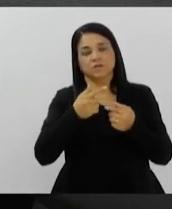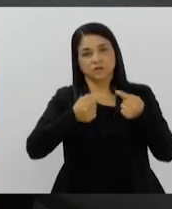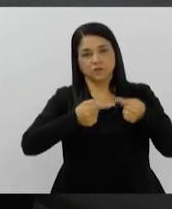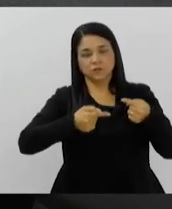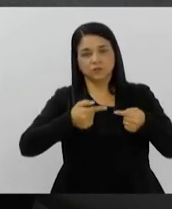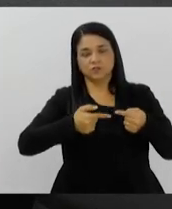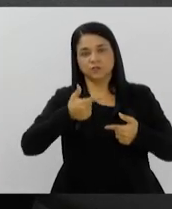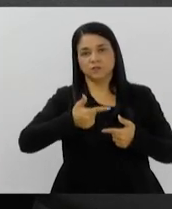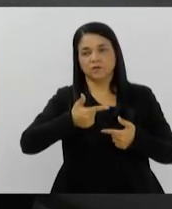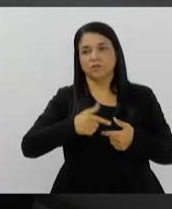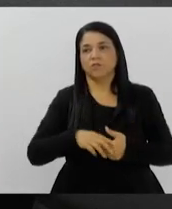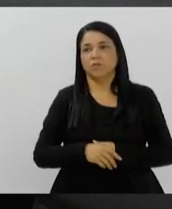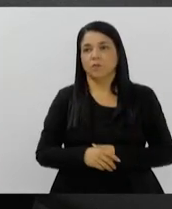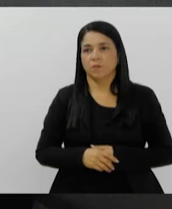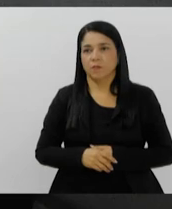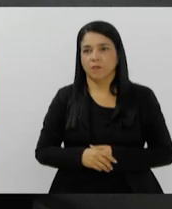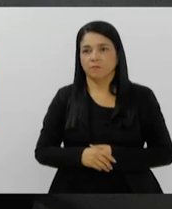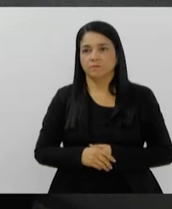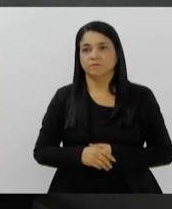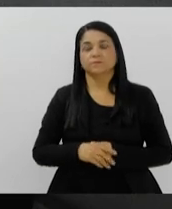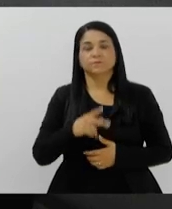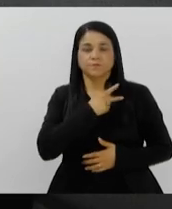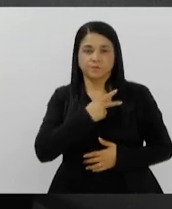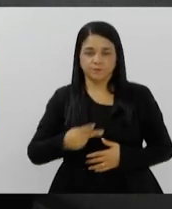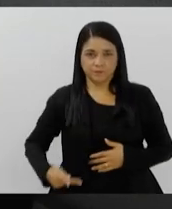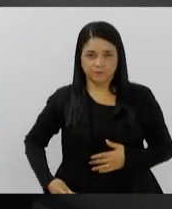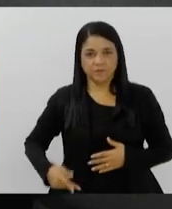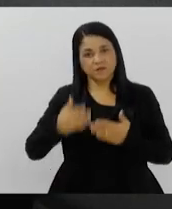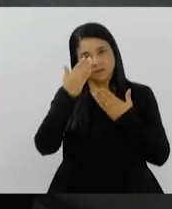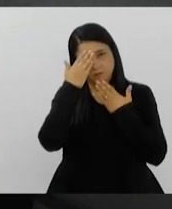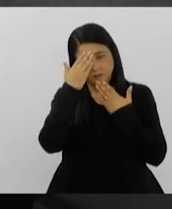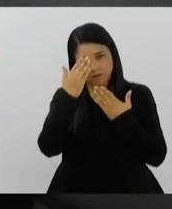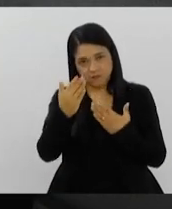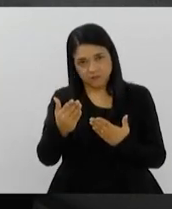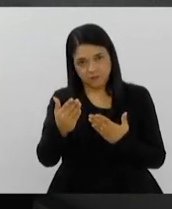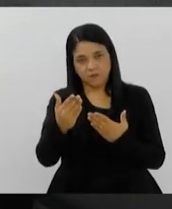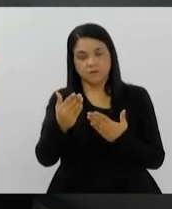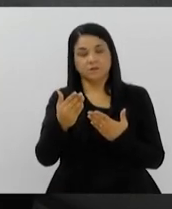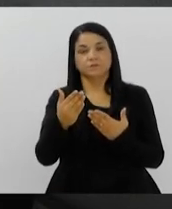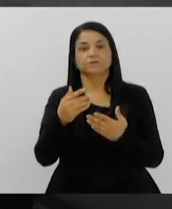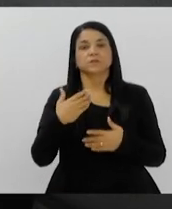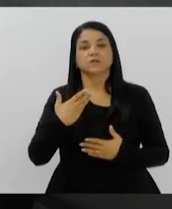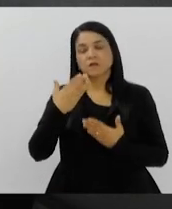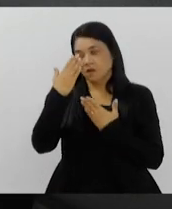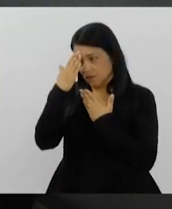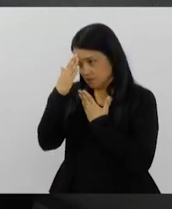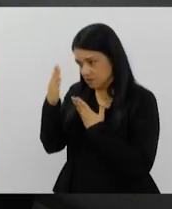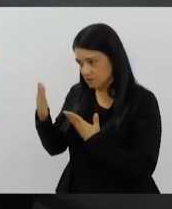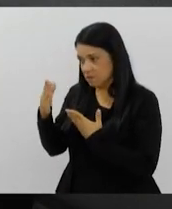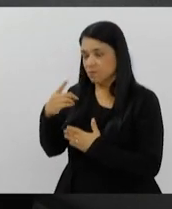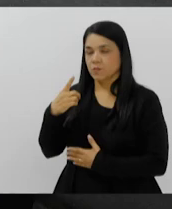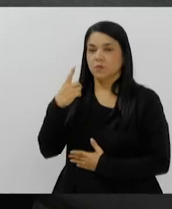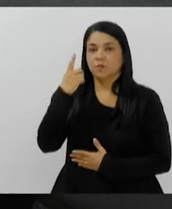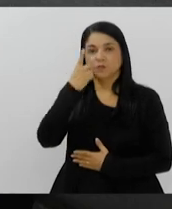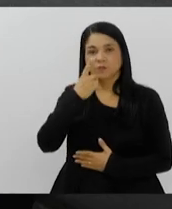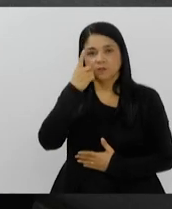Presidenta Marta Rocha, queria agradecer a Vossa Excelência, agradecer ao meu companheiro